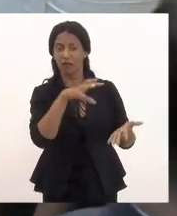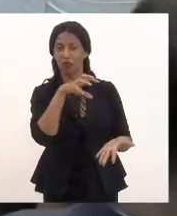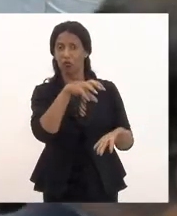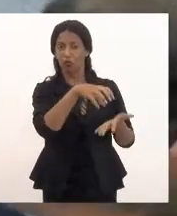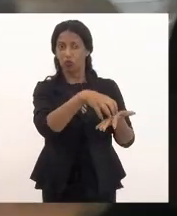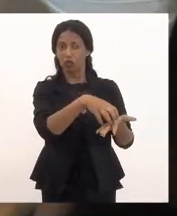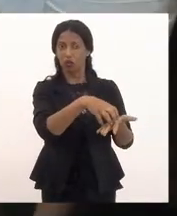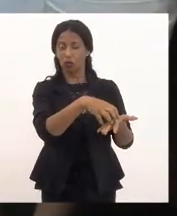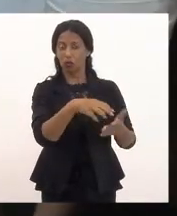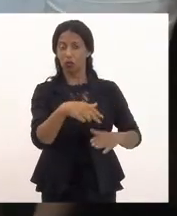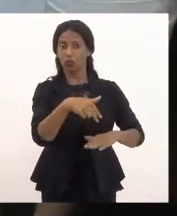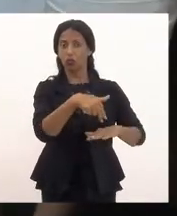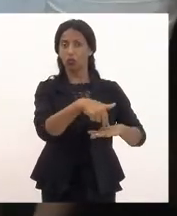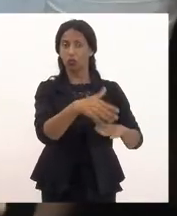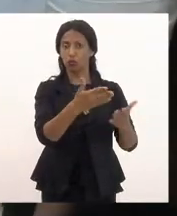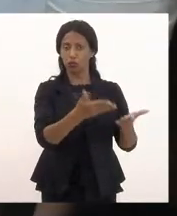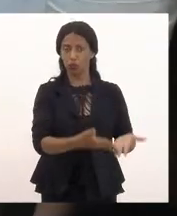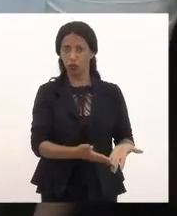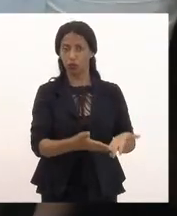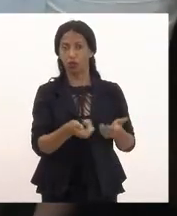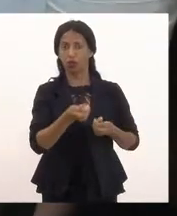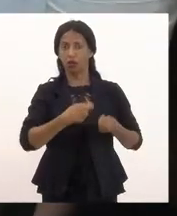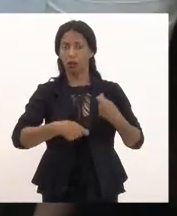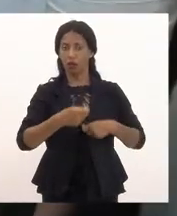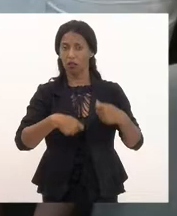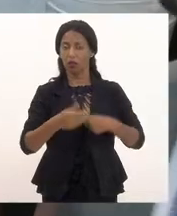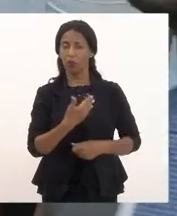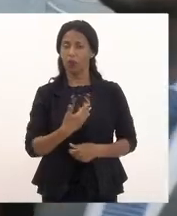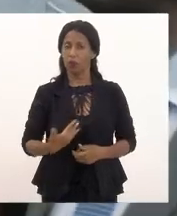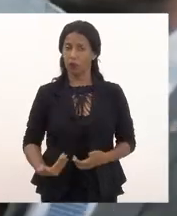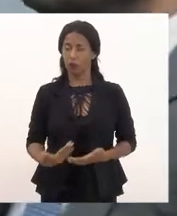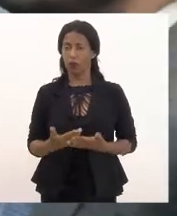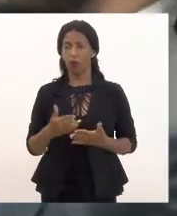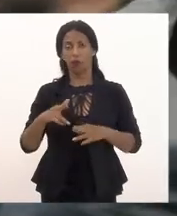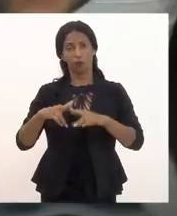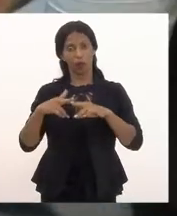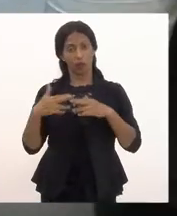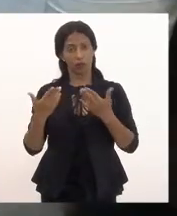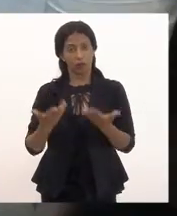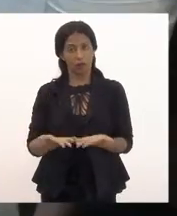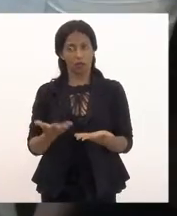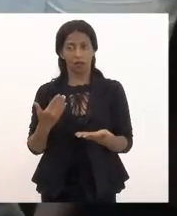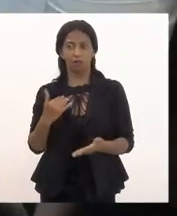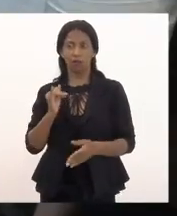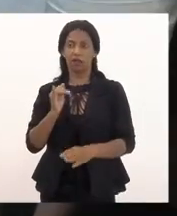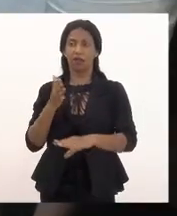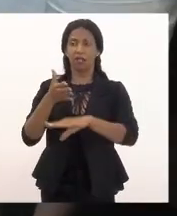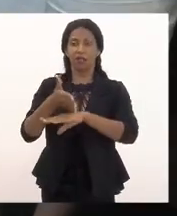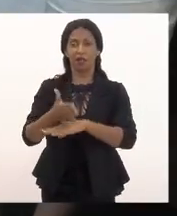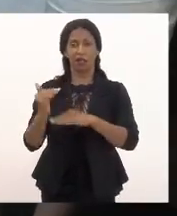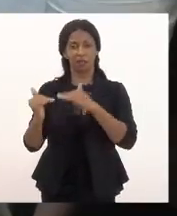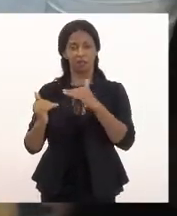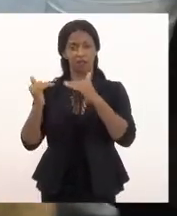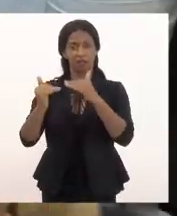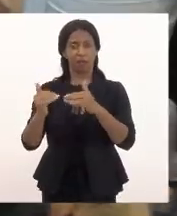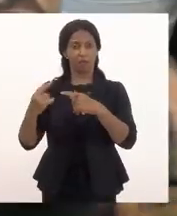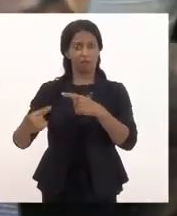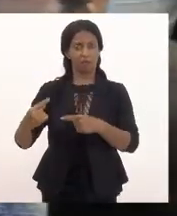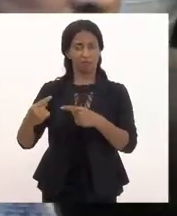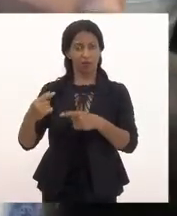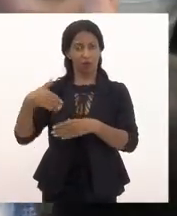de posturas, né, das administrações públicas municipais. Por essa razão, sem entrar no mérito do debate, o